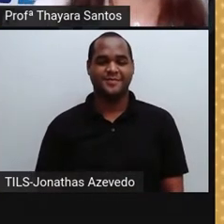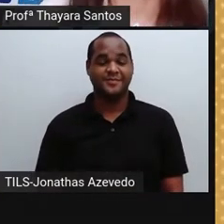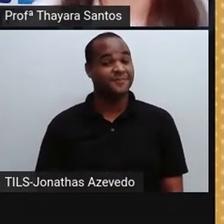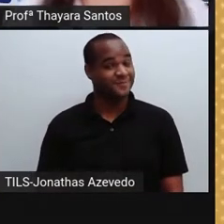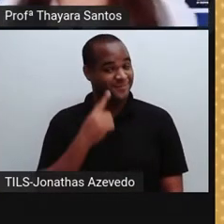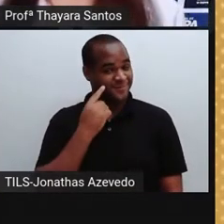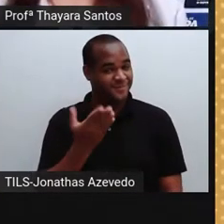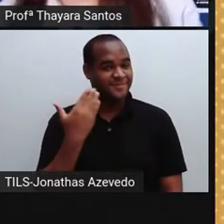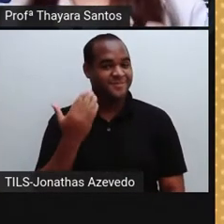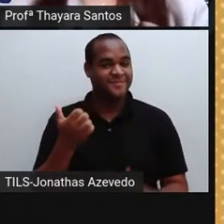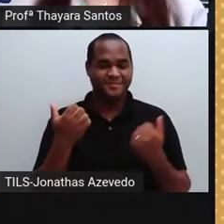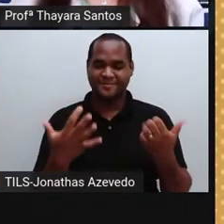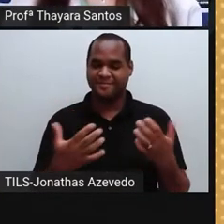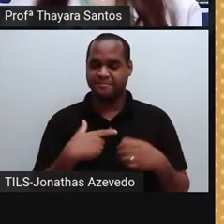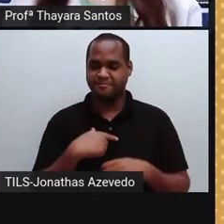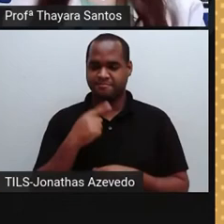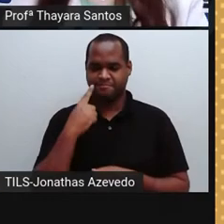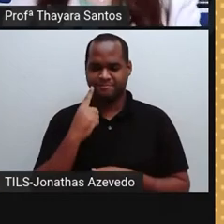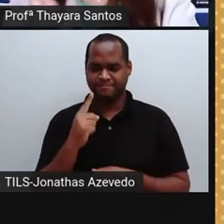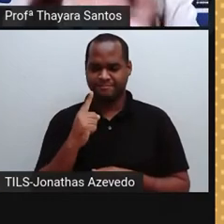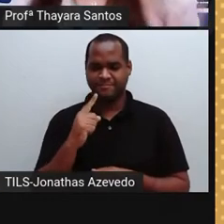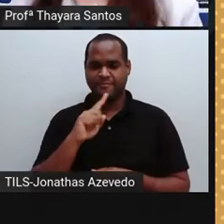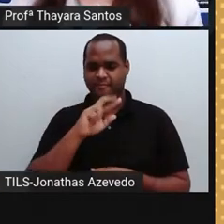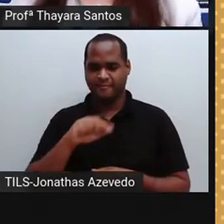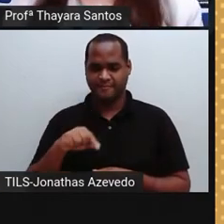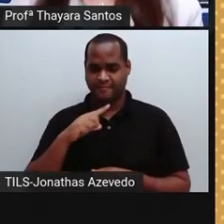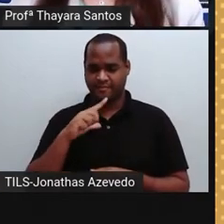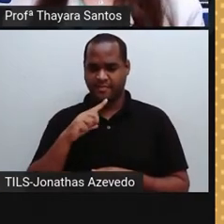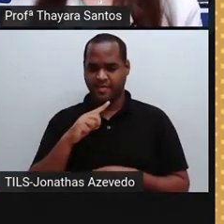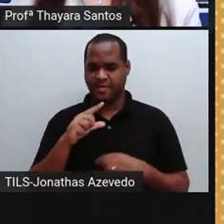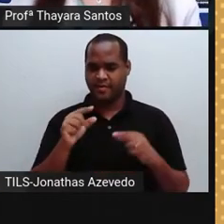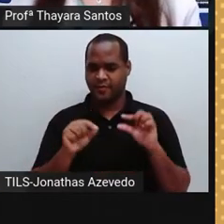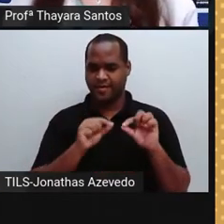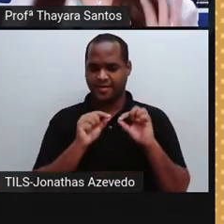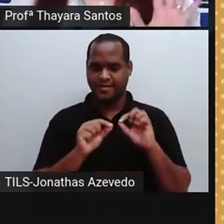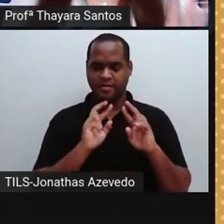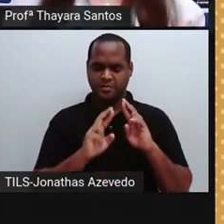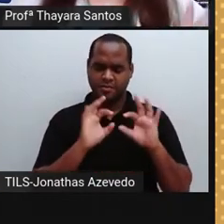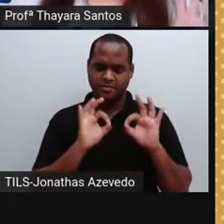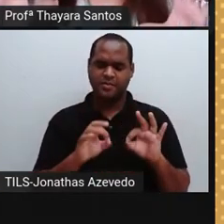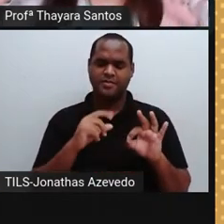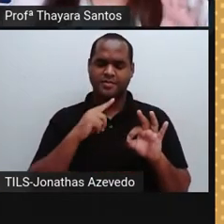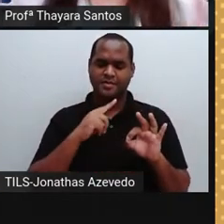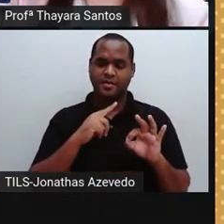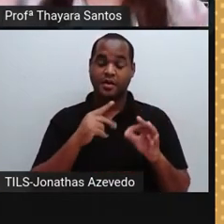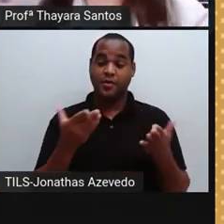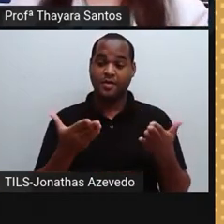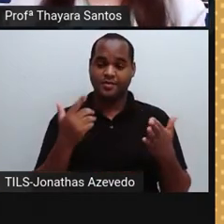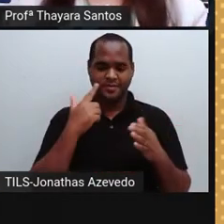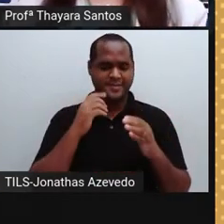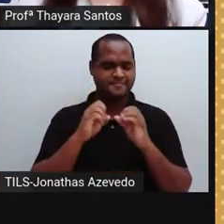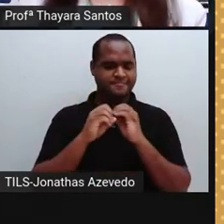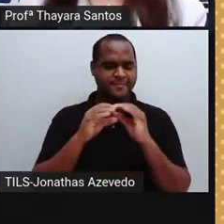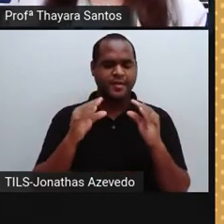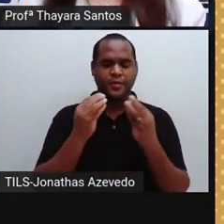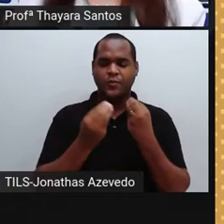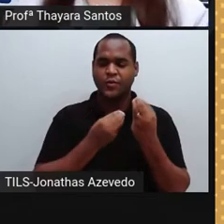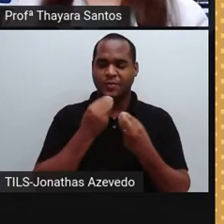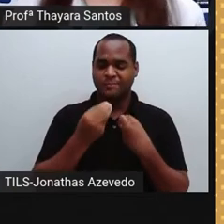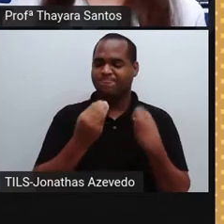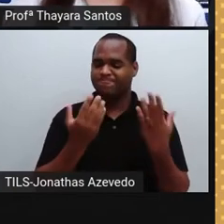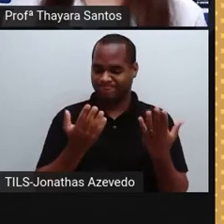Vamos lá, então. Pegando esse elemento aqui, vocês já estão vendo todas as respostas, né? Mas vamos descobrir como é que vocês chegaram a esse caminho